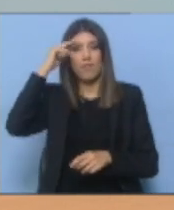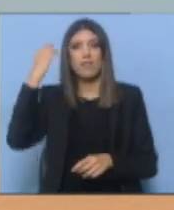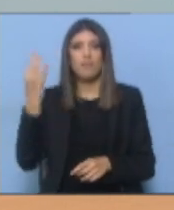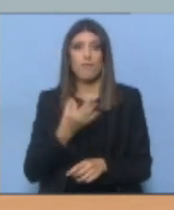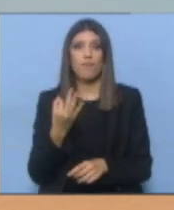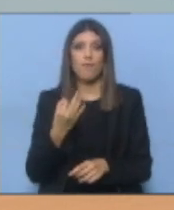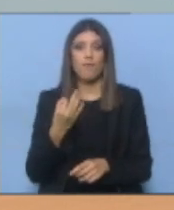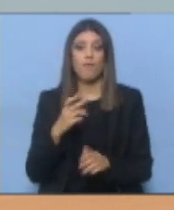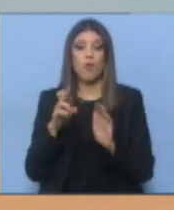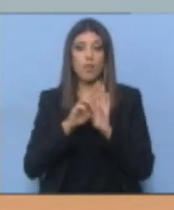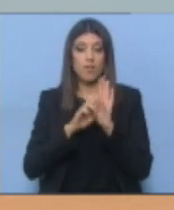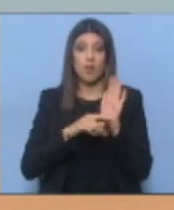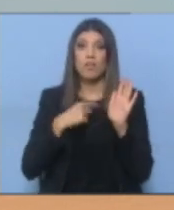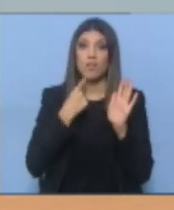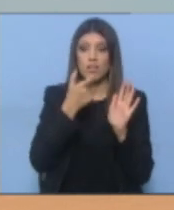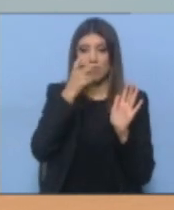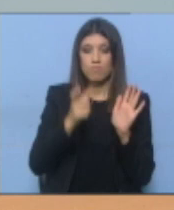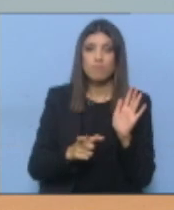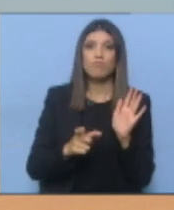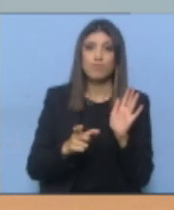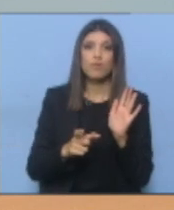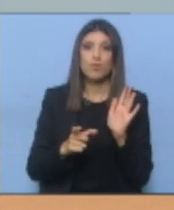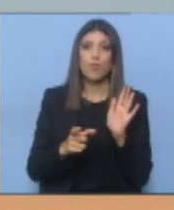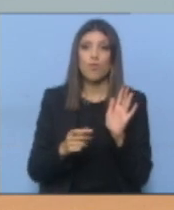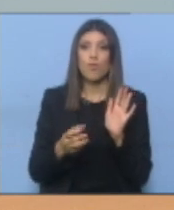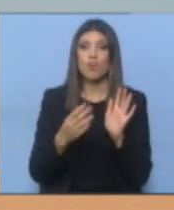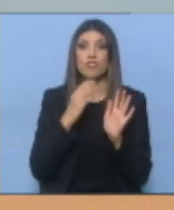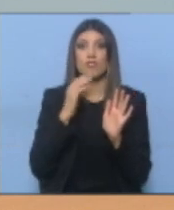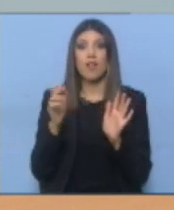relatório que relatam isso, das que nos chegam das Cáritas diocesanas.